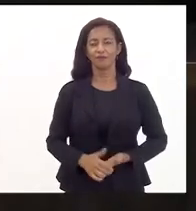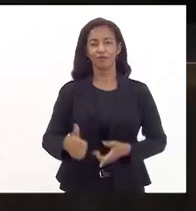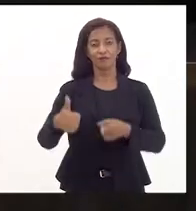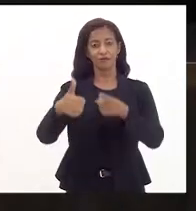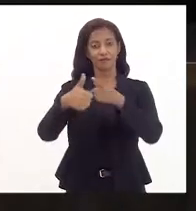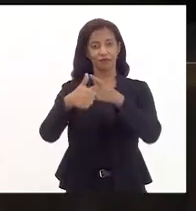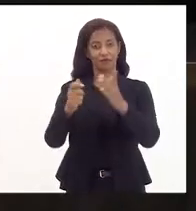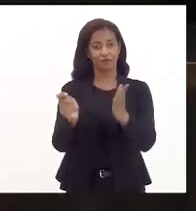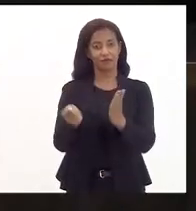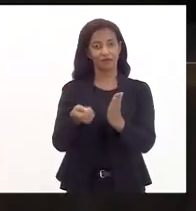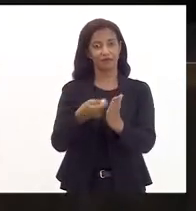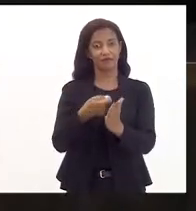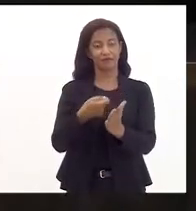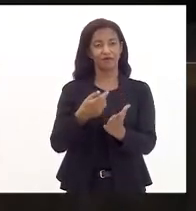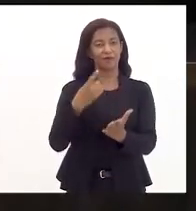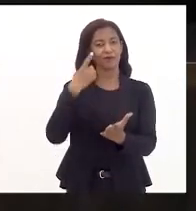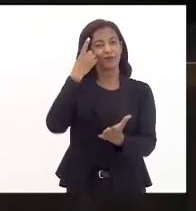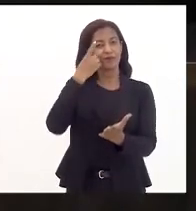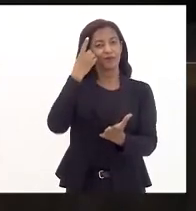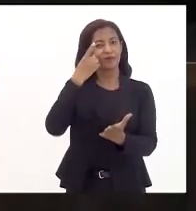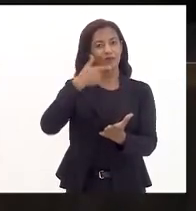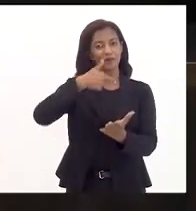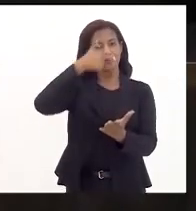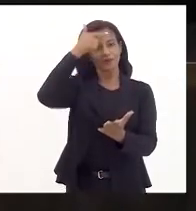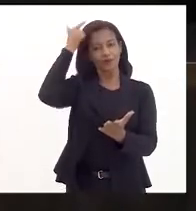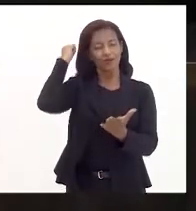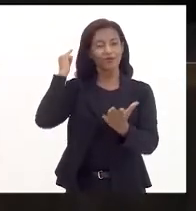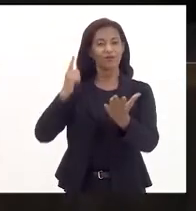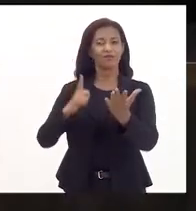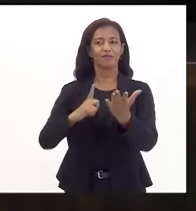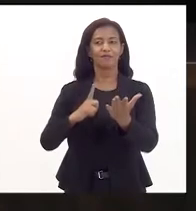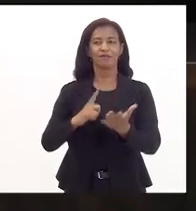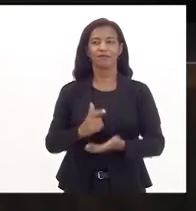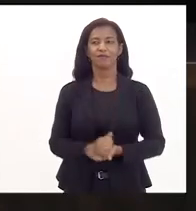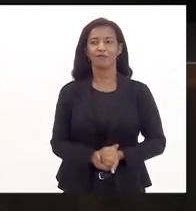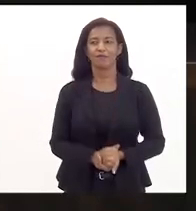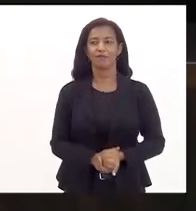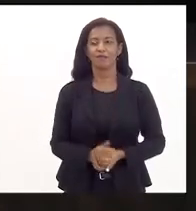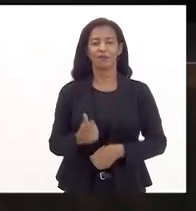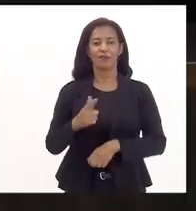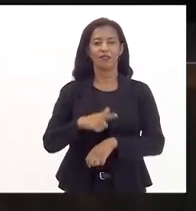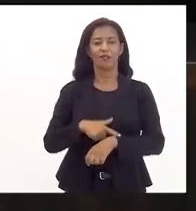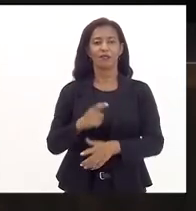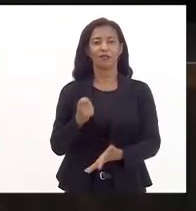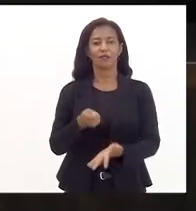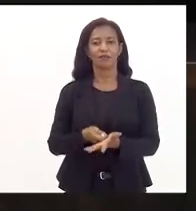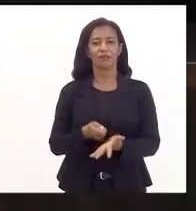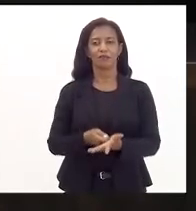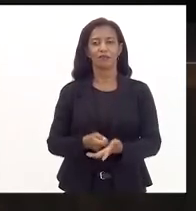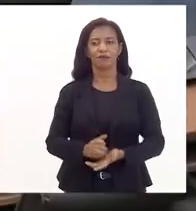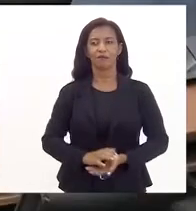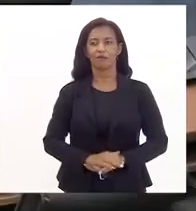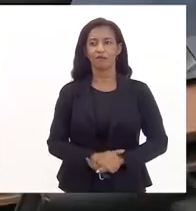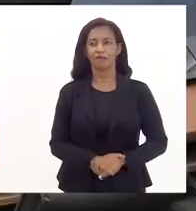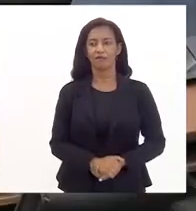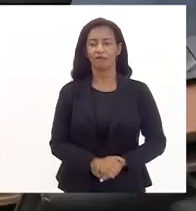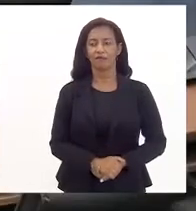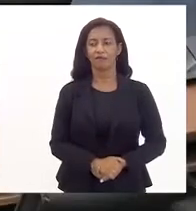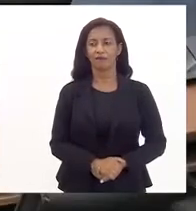orador inscrito é o nobre deputado Luiz Paulo. Vossa Excelência dispõe do tempo regimental.